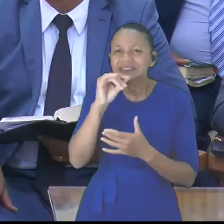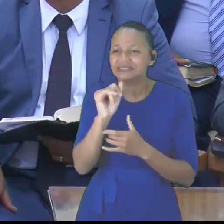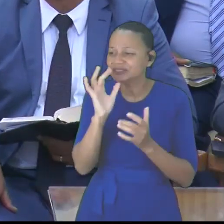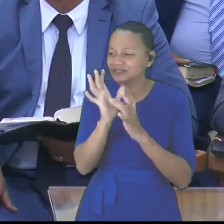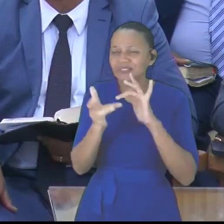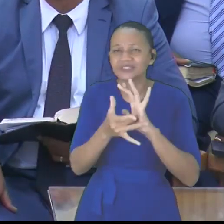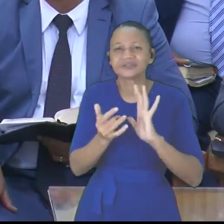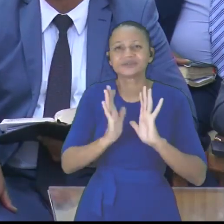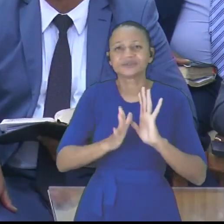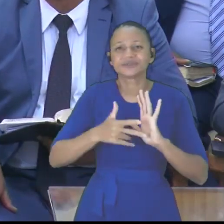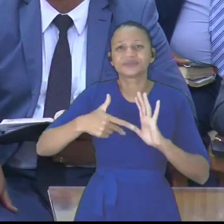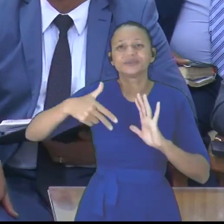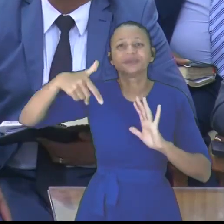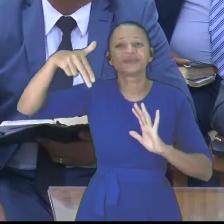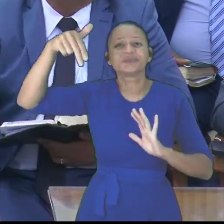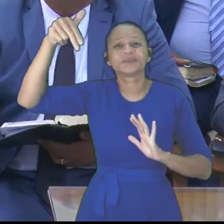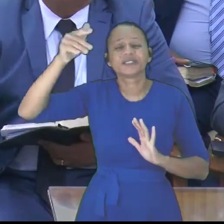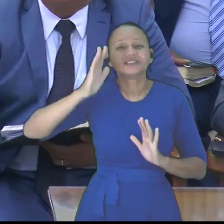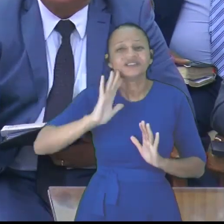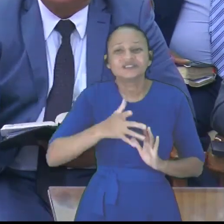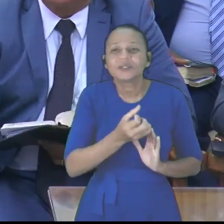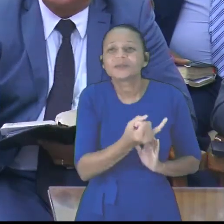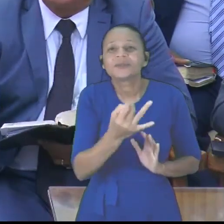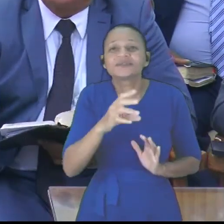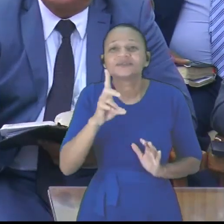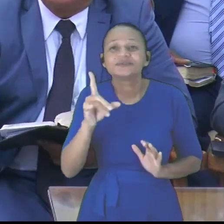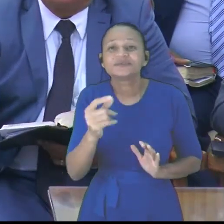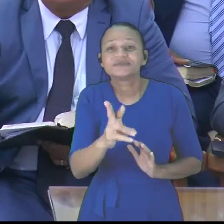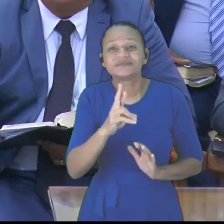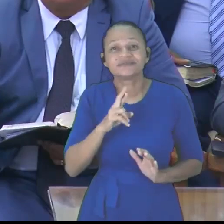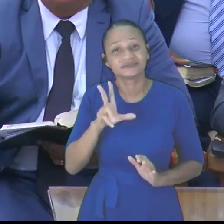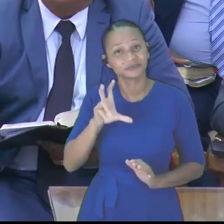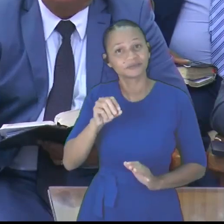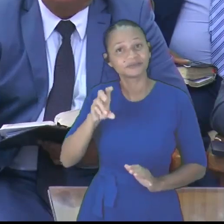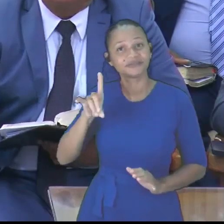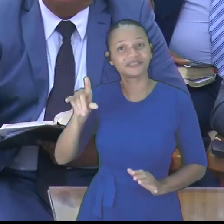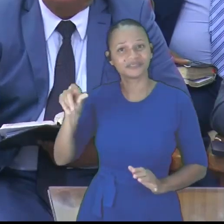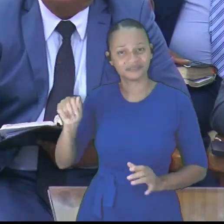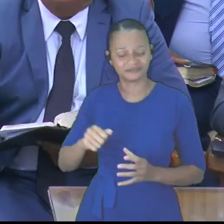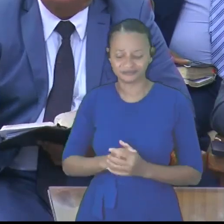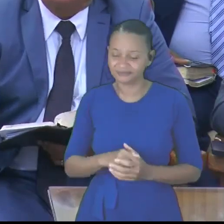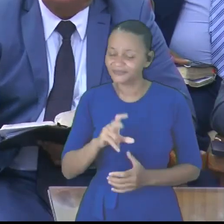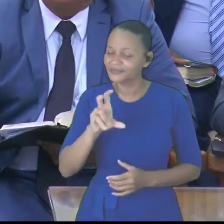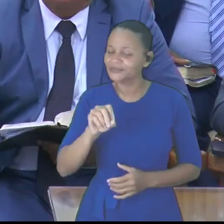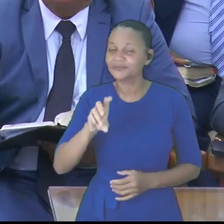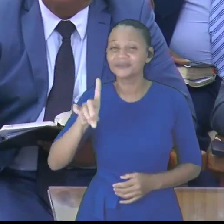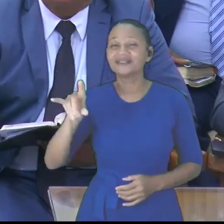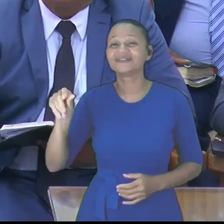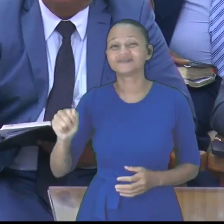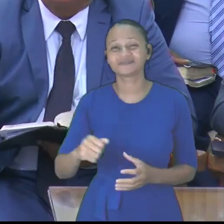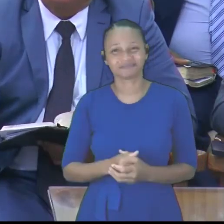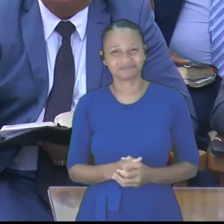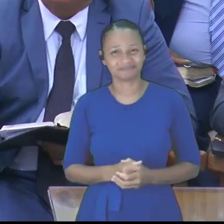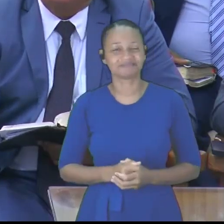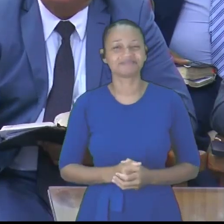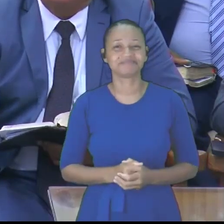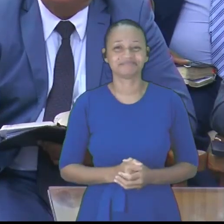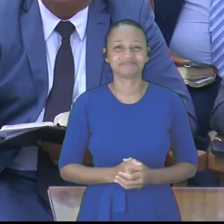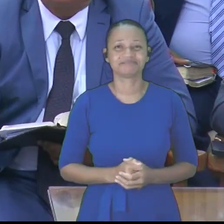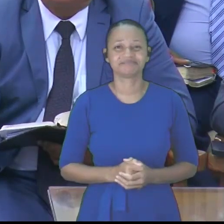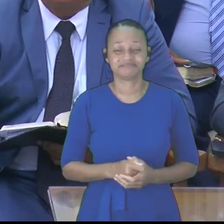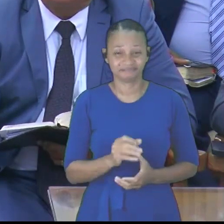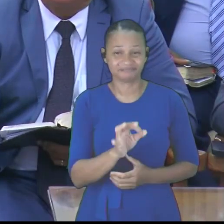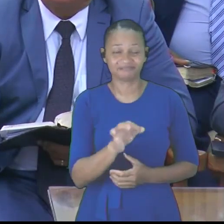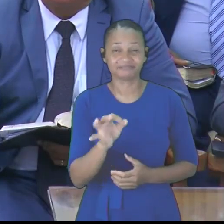Quantos dias fazia que o Senhor tinha ido embora? Vê se vocês aprenderam. 50 dias. 50 dias.